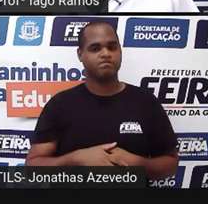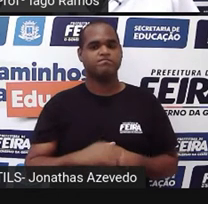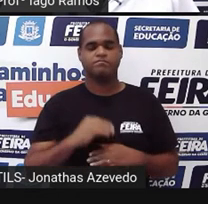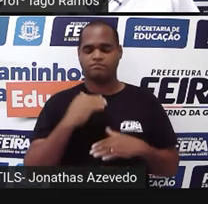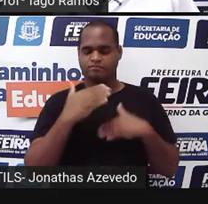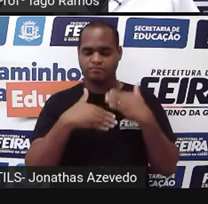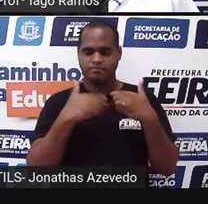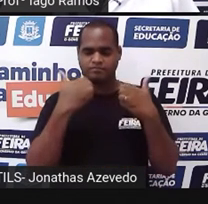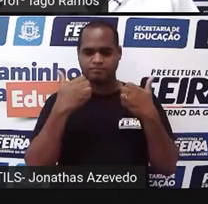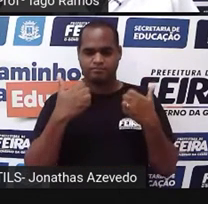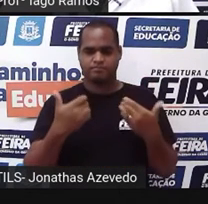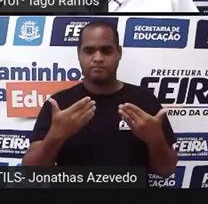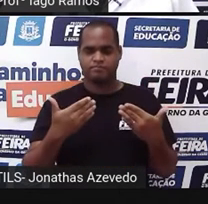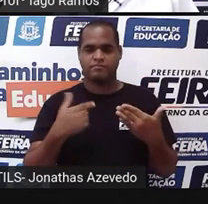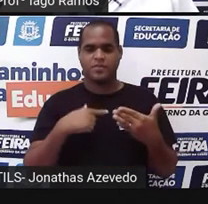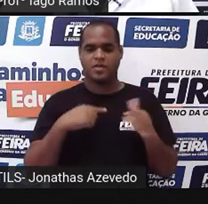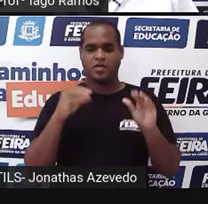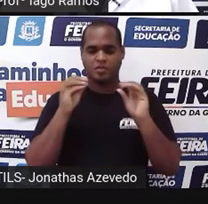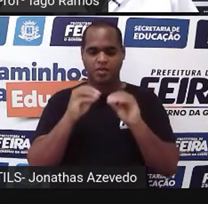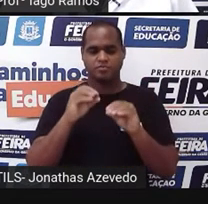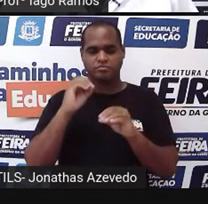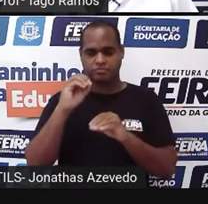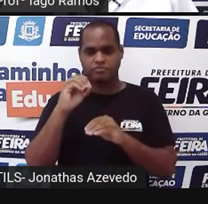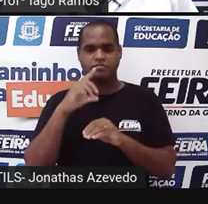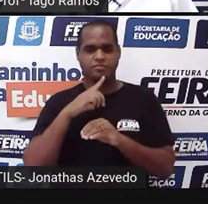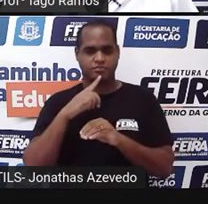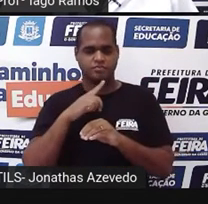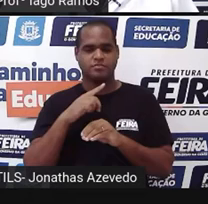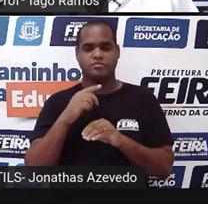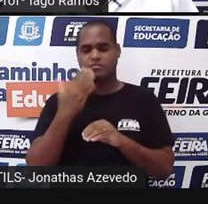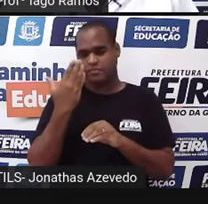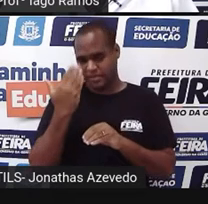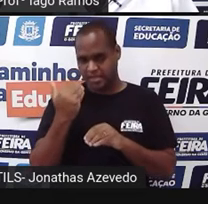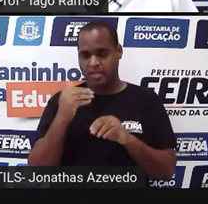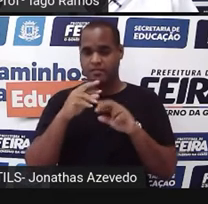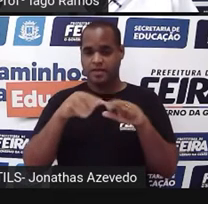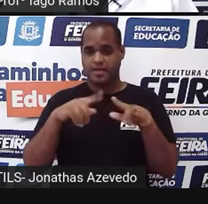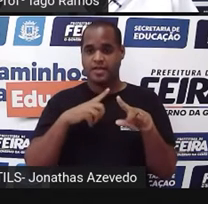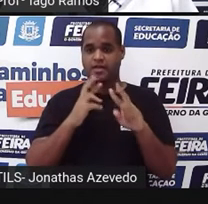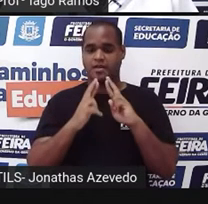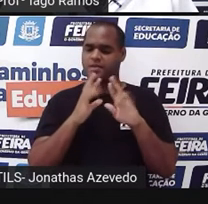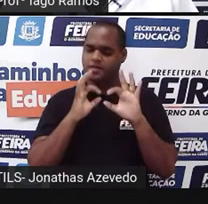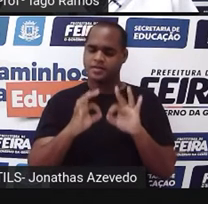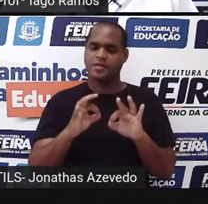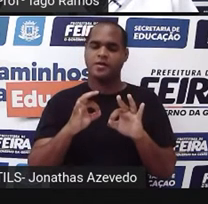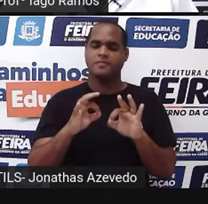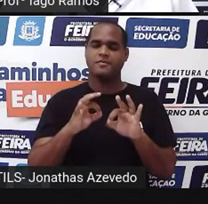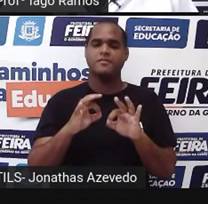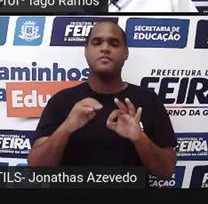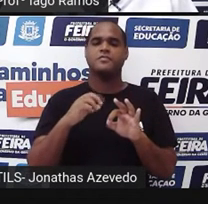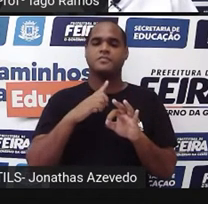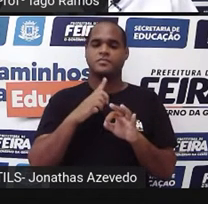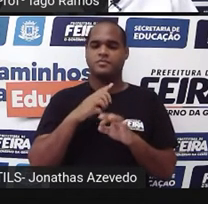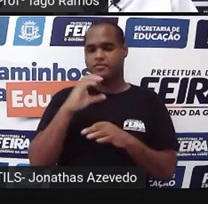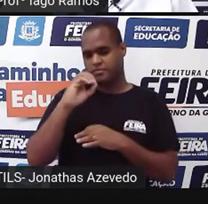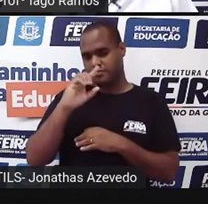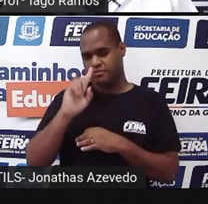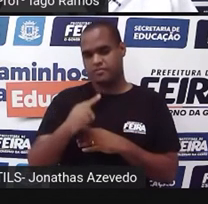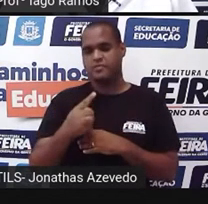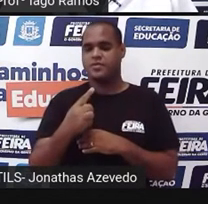depois né que eu coloco esse zero a gente sabe ali ó o resultado aparece 10 e uma